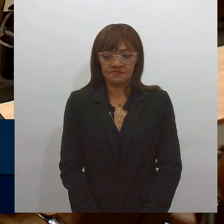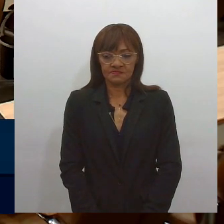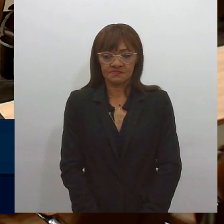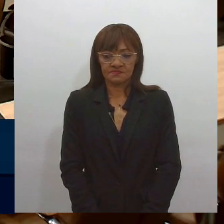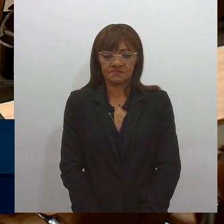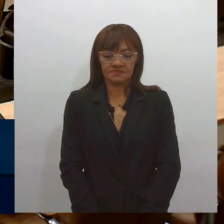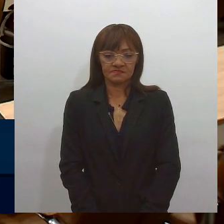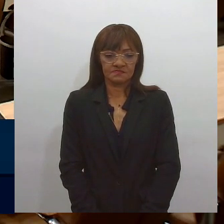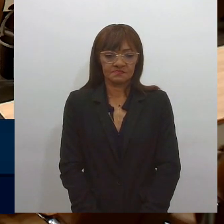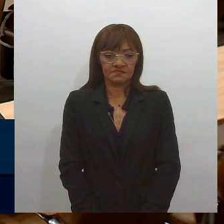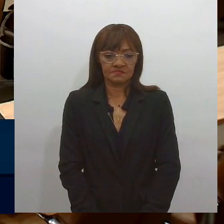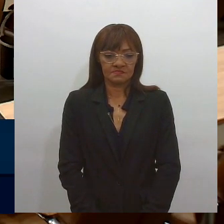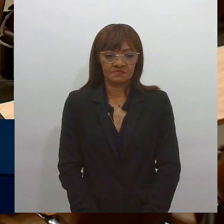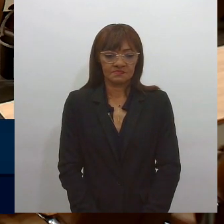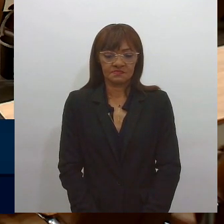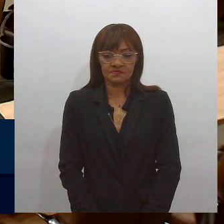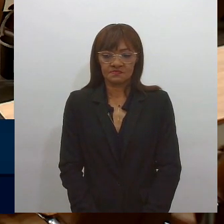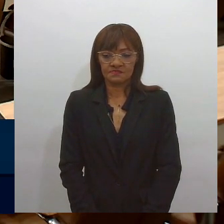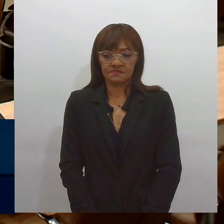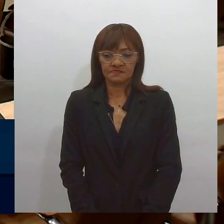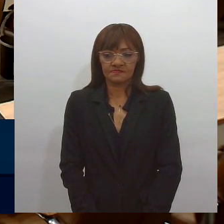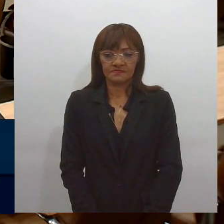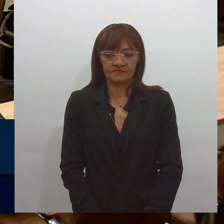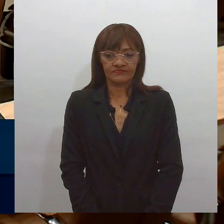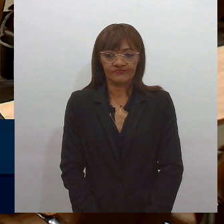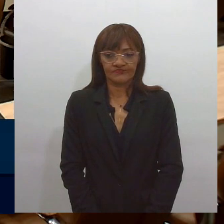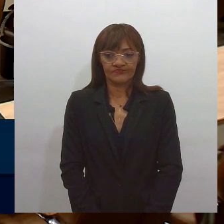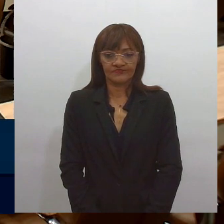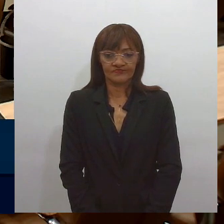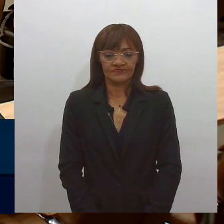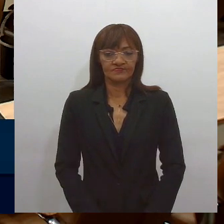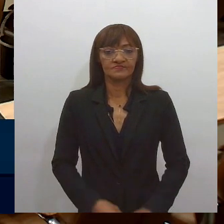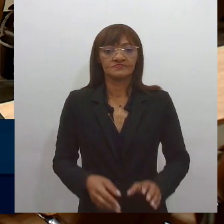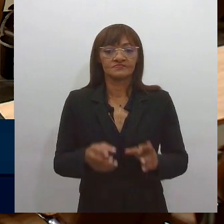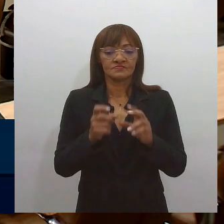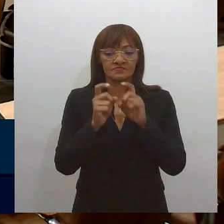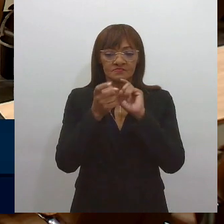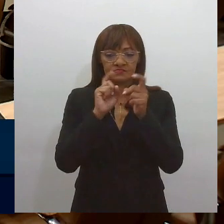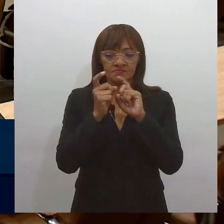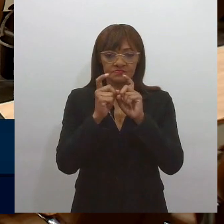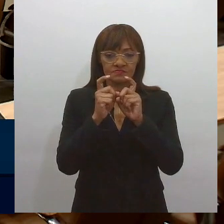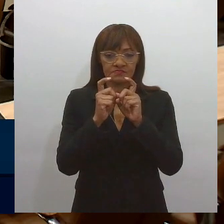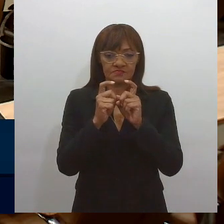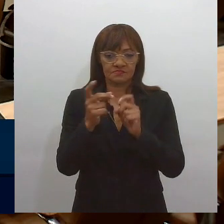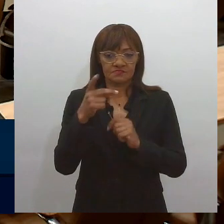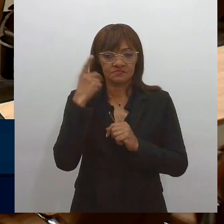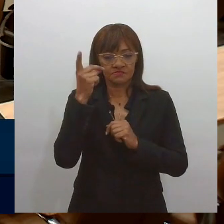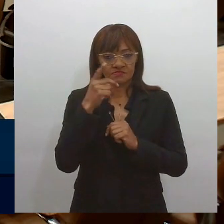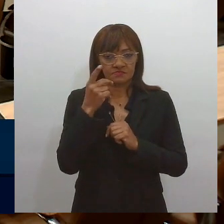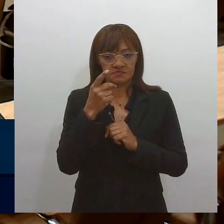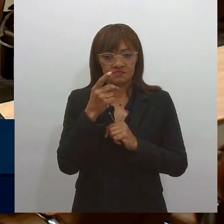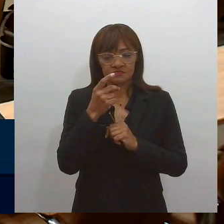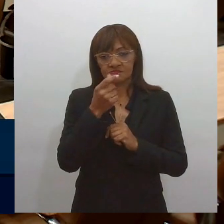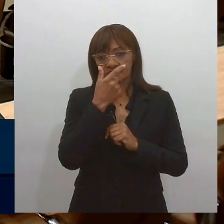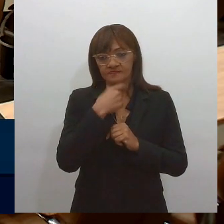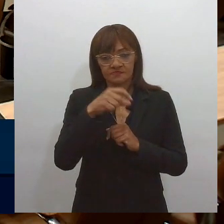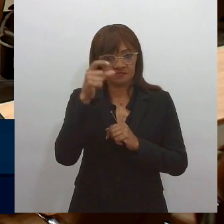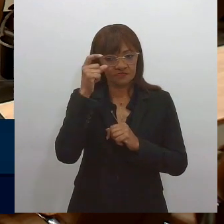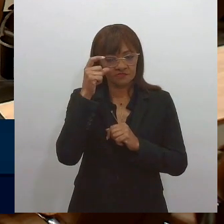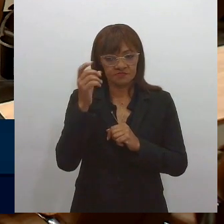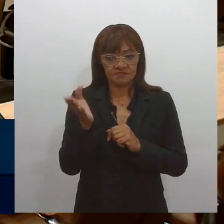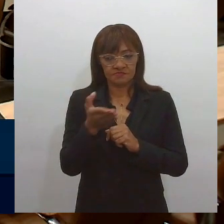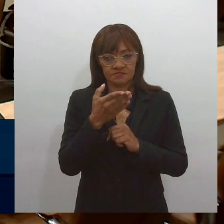presidente passamos ao pequeno expediente Deputado George passo tem a palavra como primeiro orador do